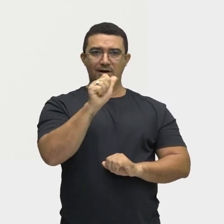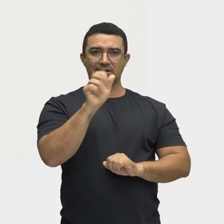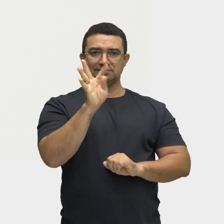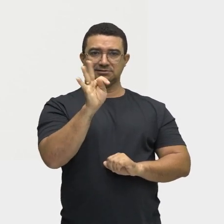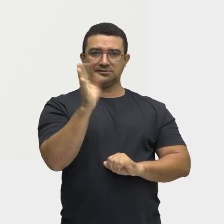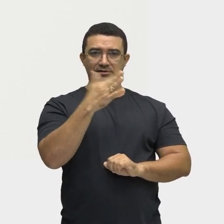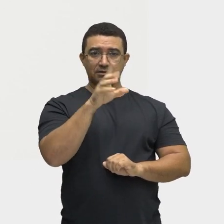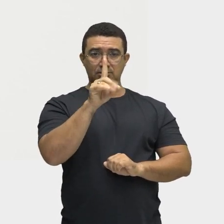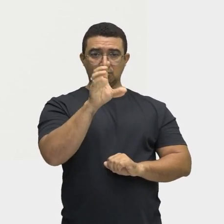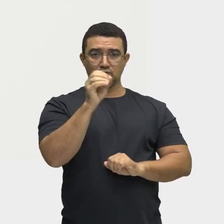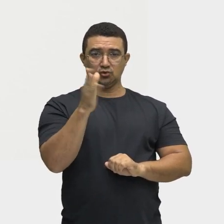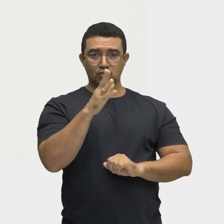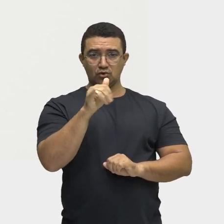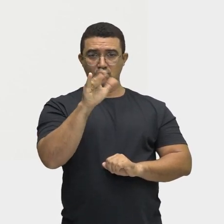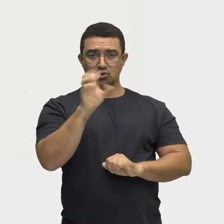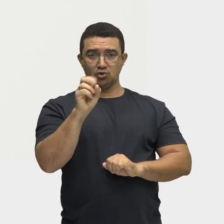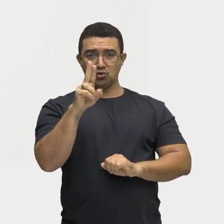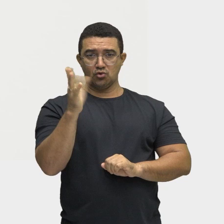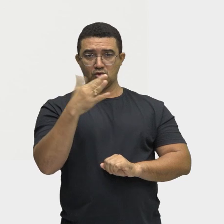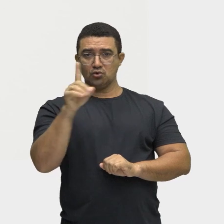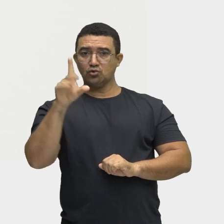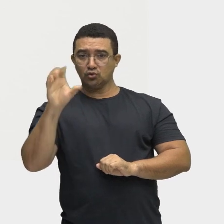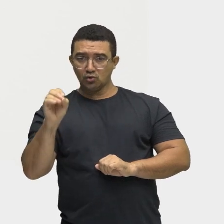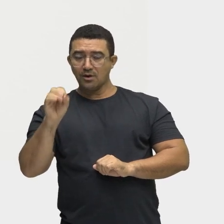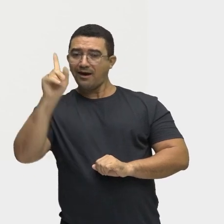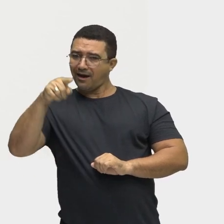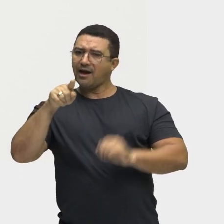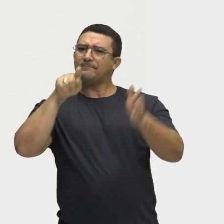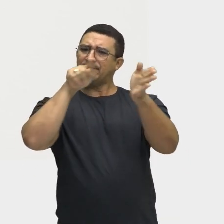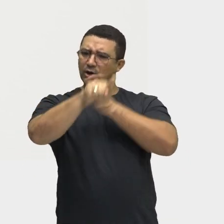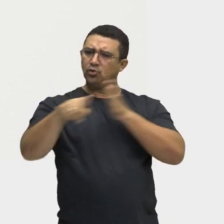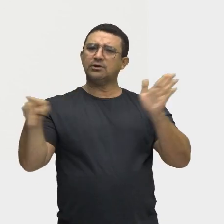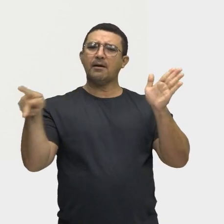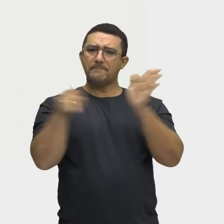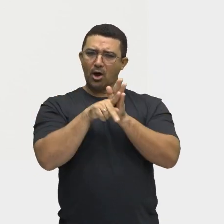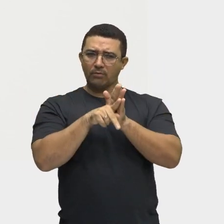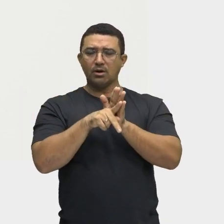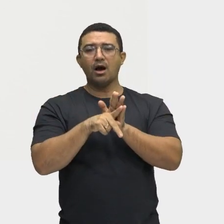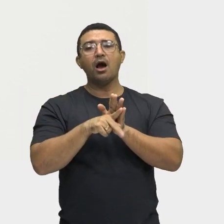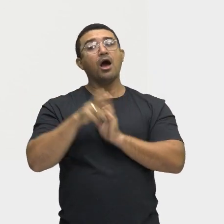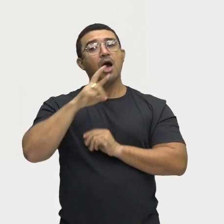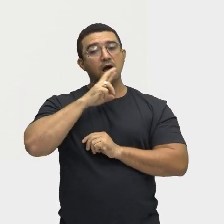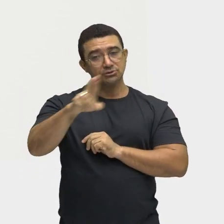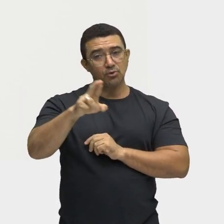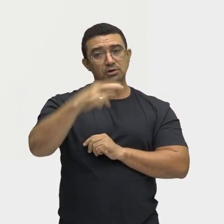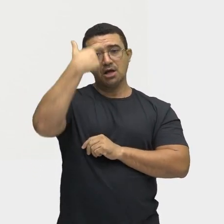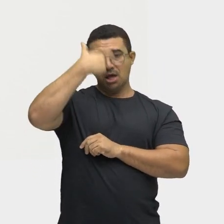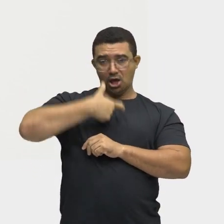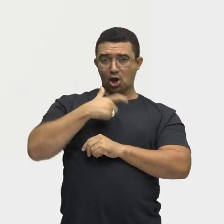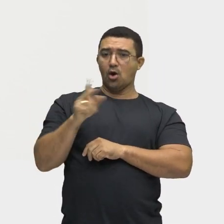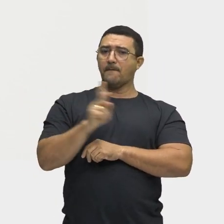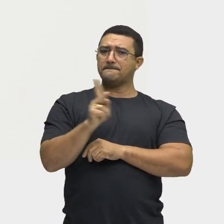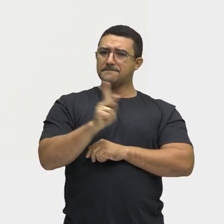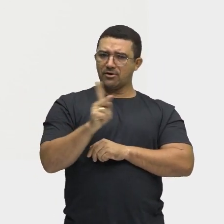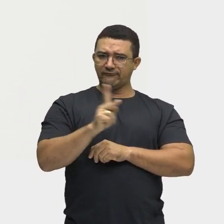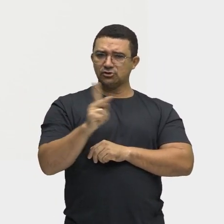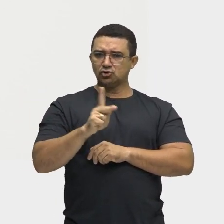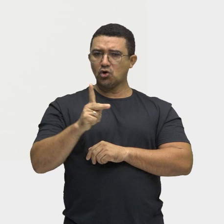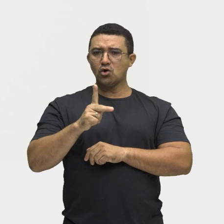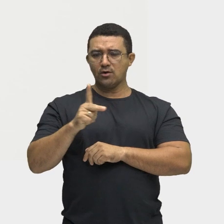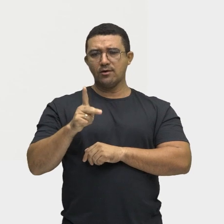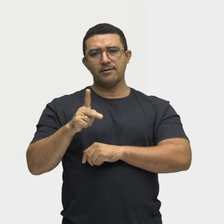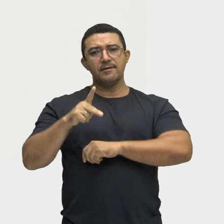Então, você responde com o verbo to be, né? Eu sou, I am a biology teacher, I am an English teacher, I